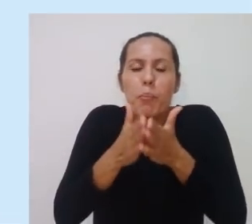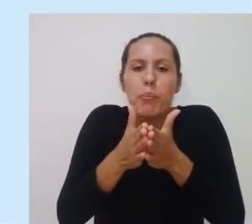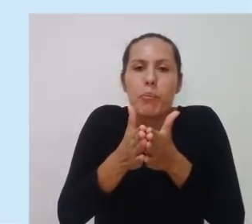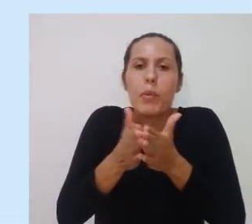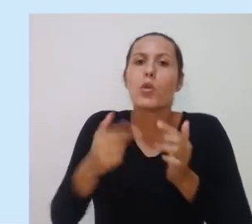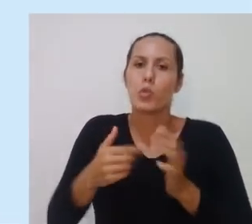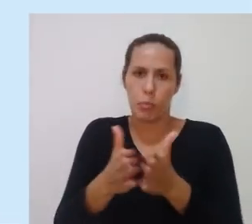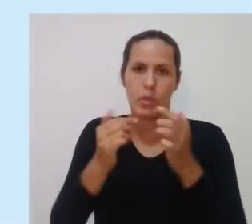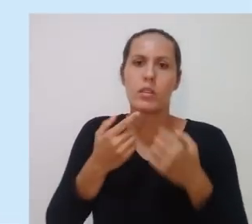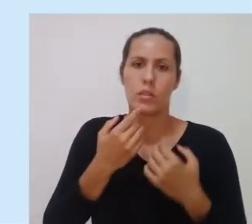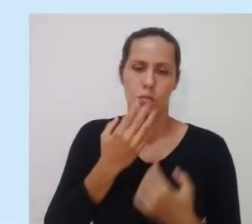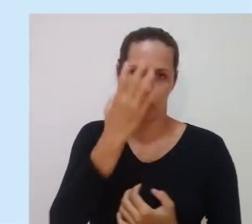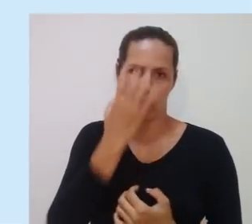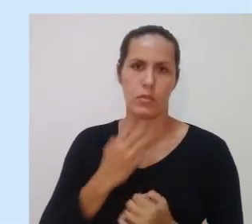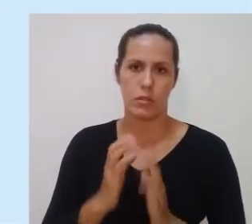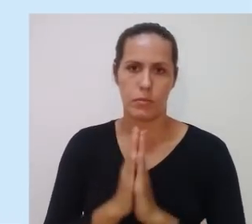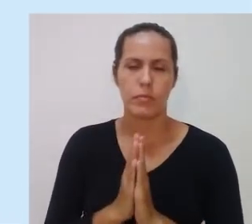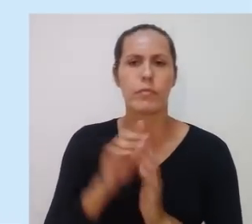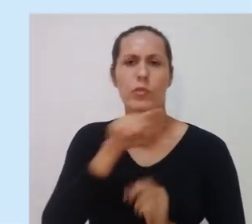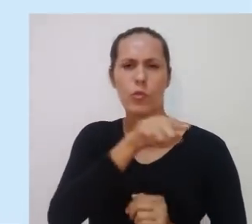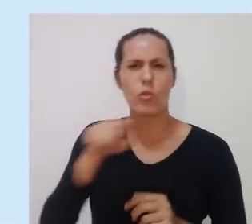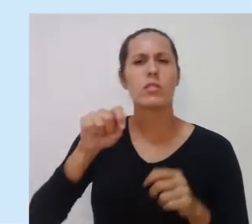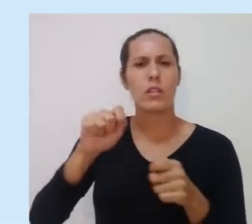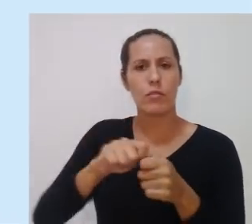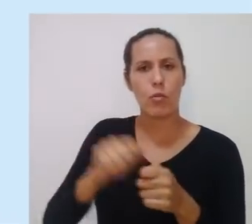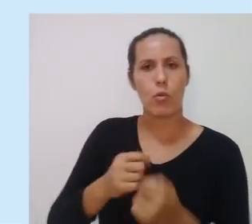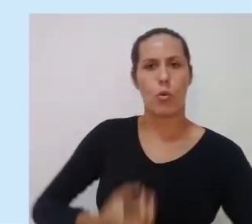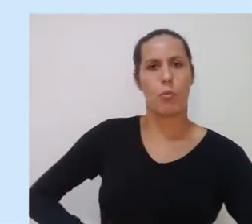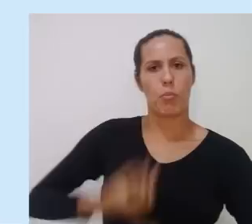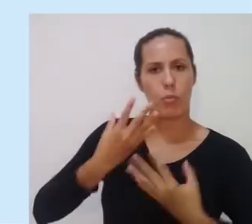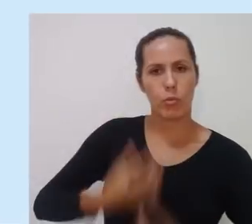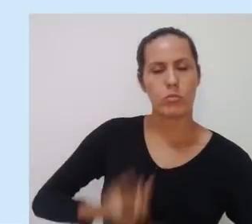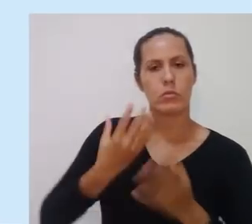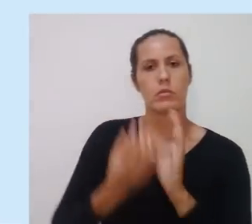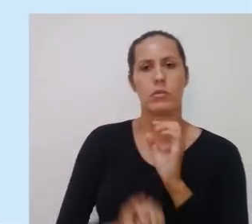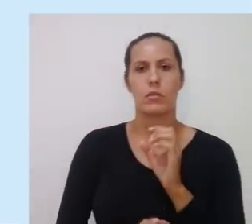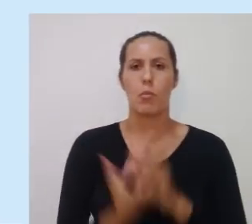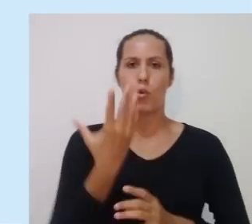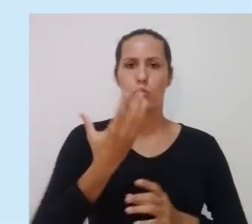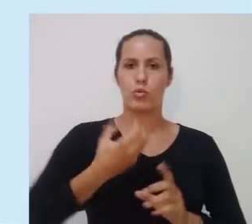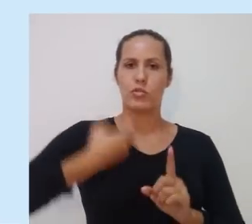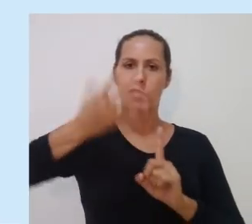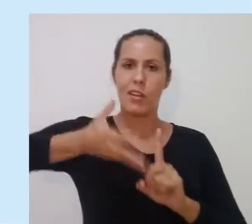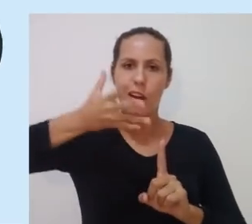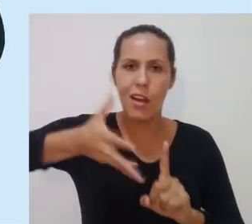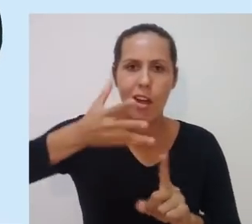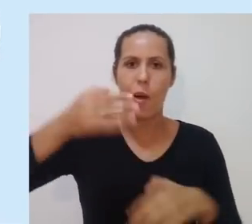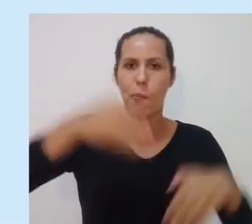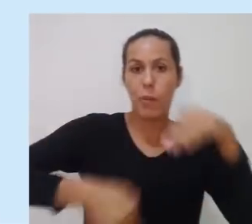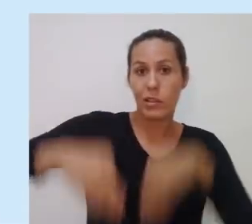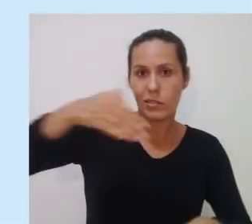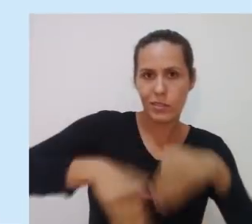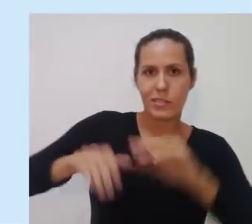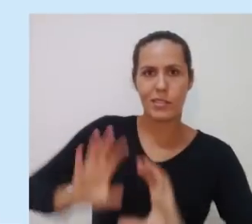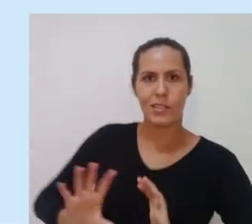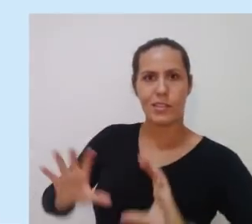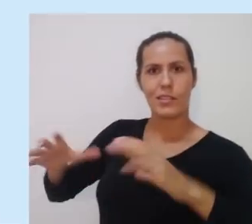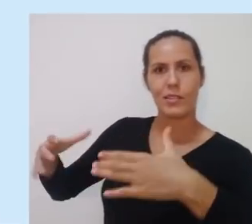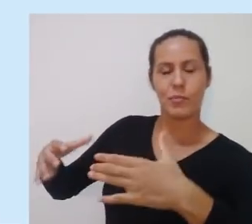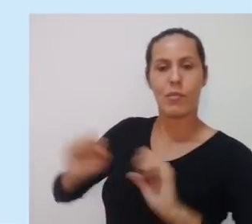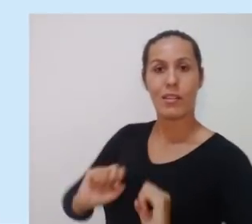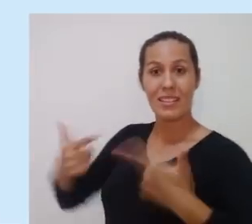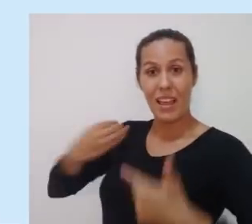aí, esse é um pedido sincero, você que estiver assistindo aí for um produtor, for um autor, se